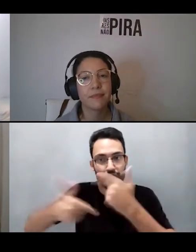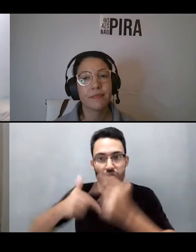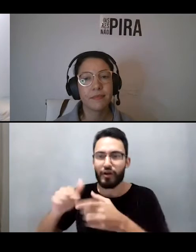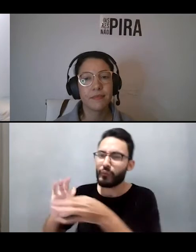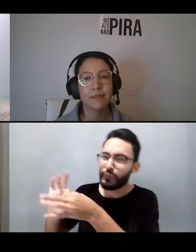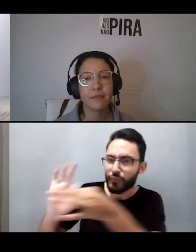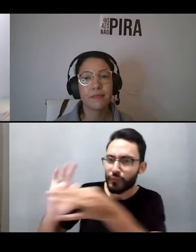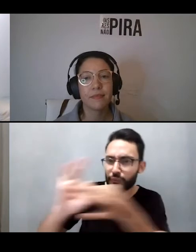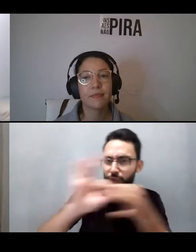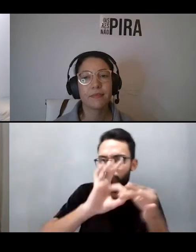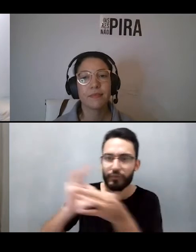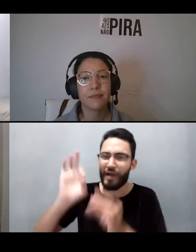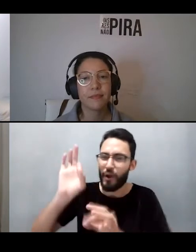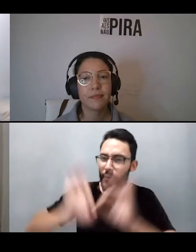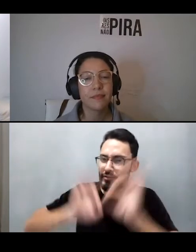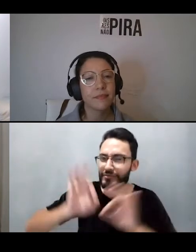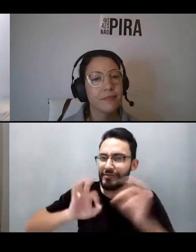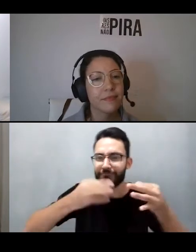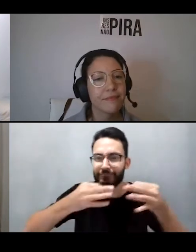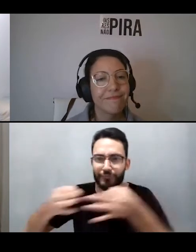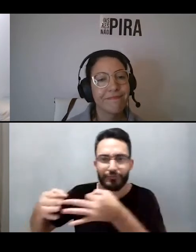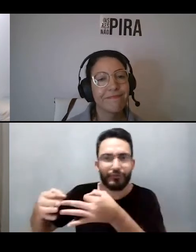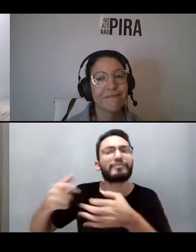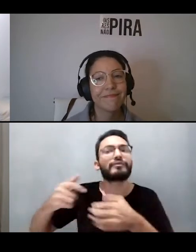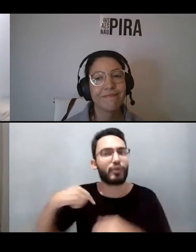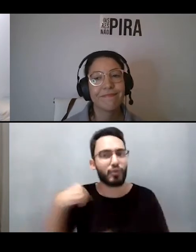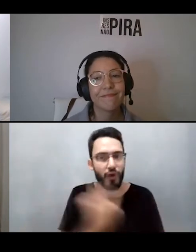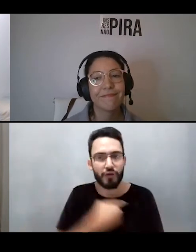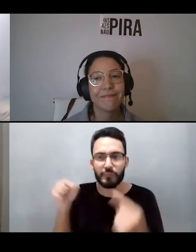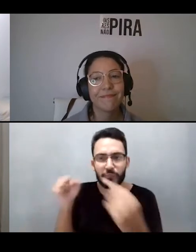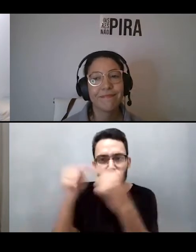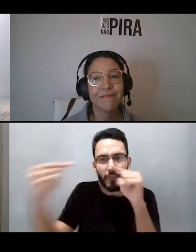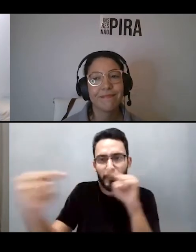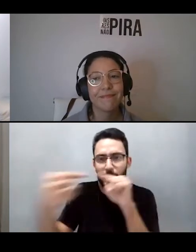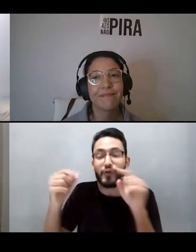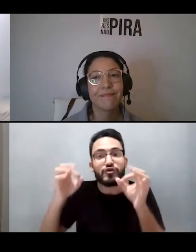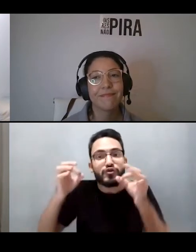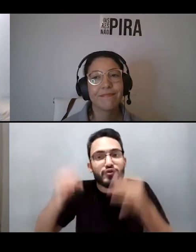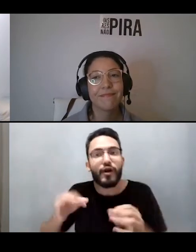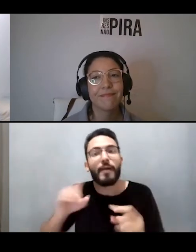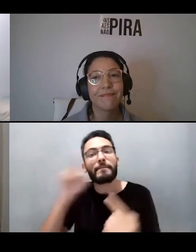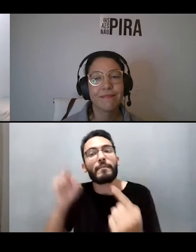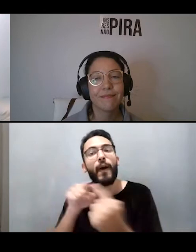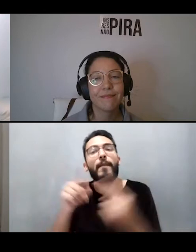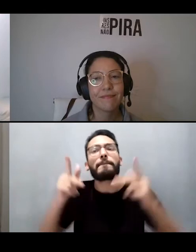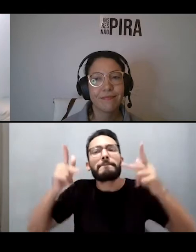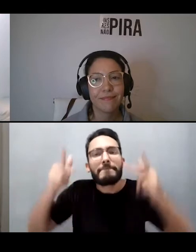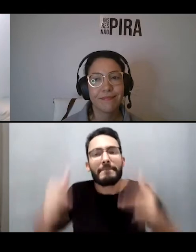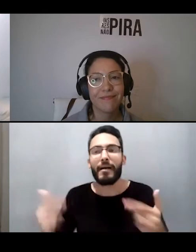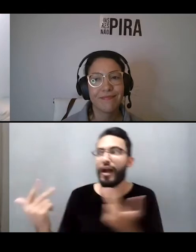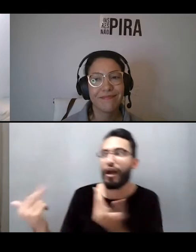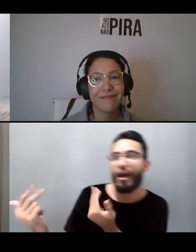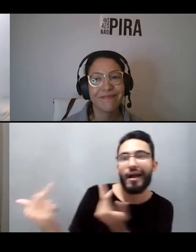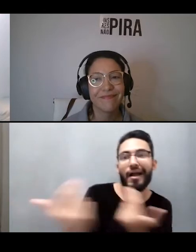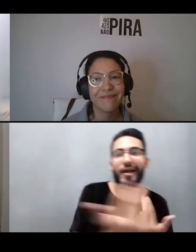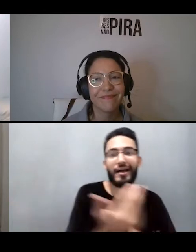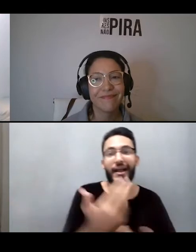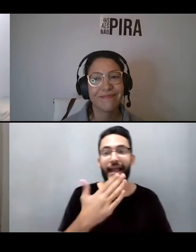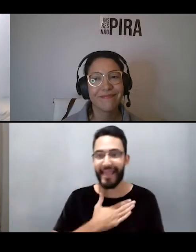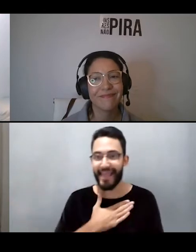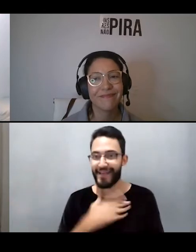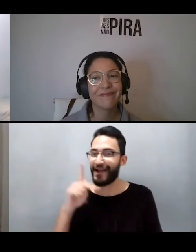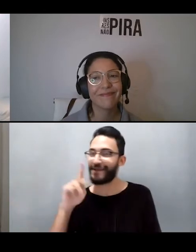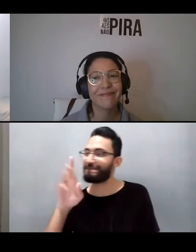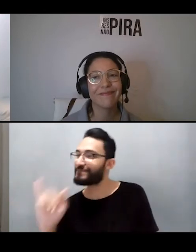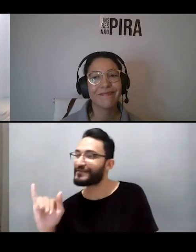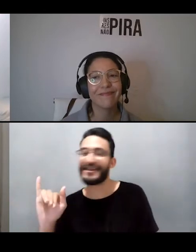colaborativa, auto-organizada, e estamos todos conectados juntos aí pelo mesmo propósito, né? Acho que eu e a Pri e a Lê somos um exemplo disso, né? A